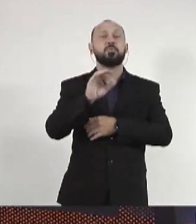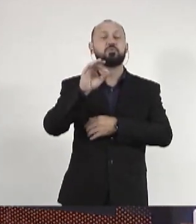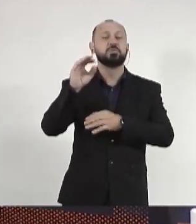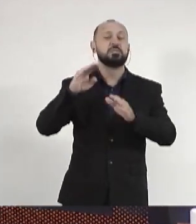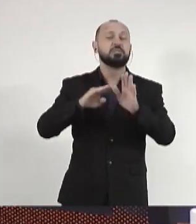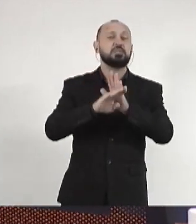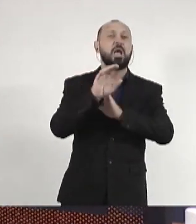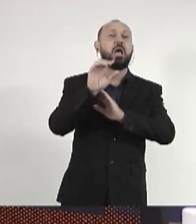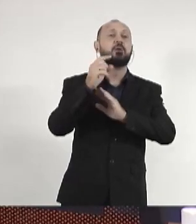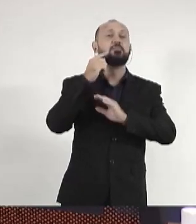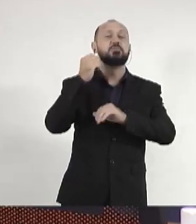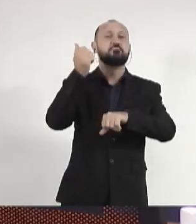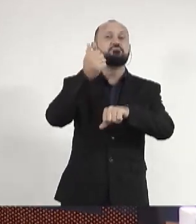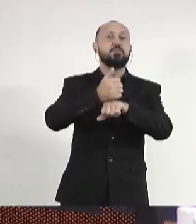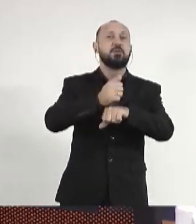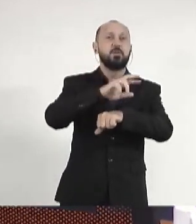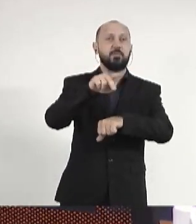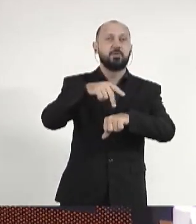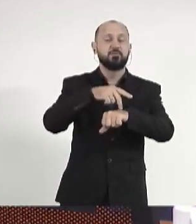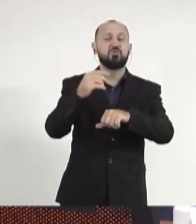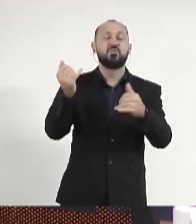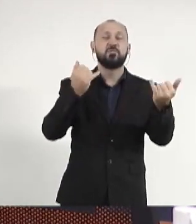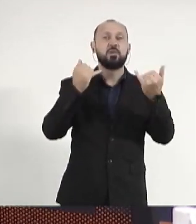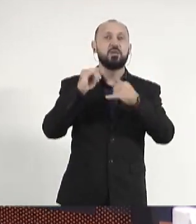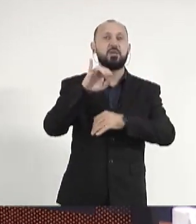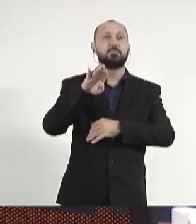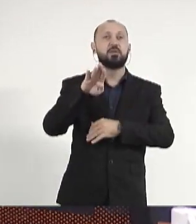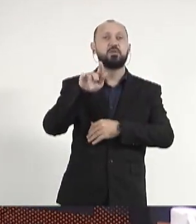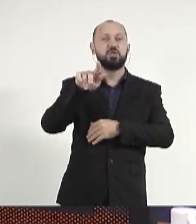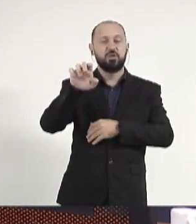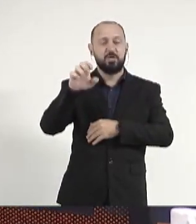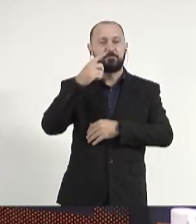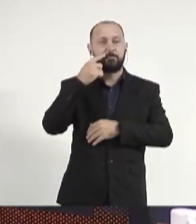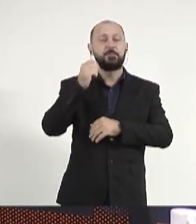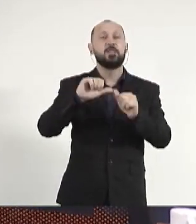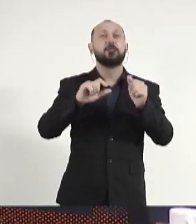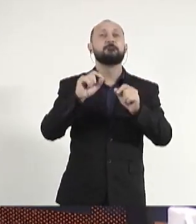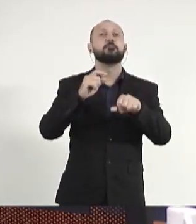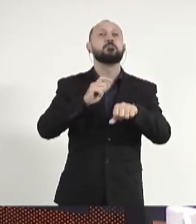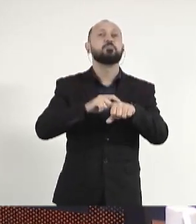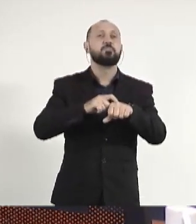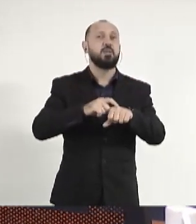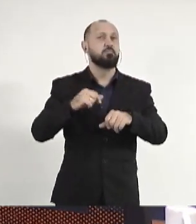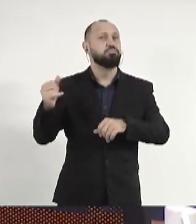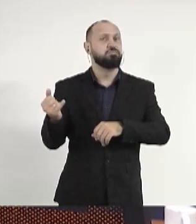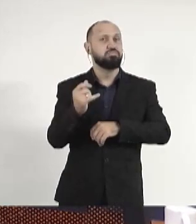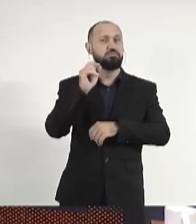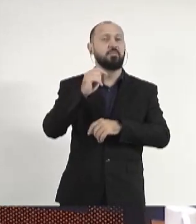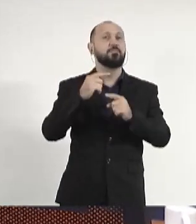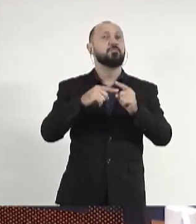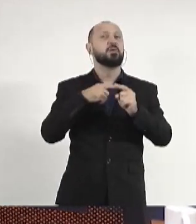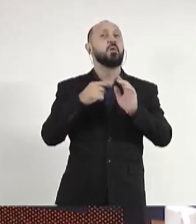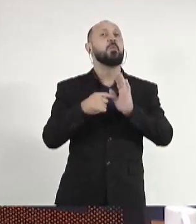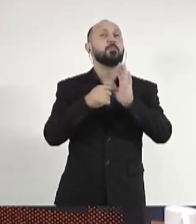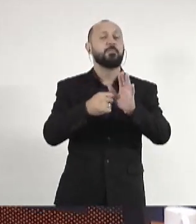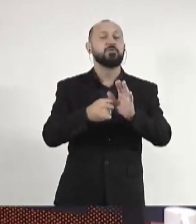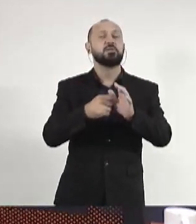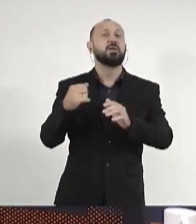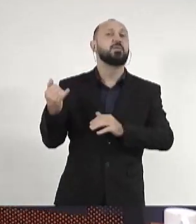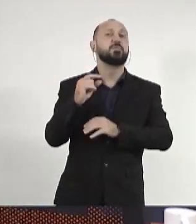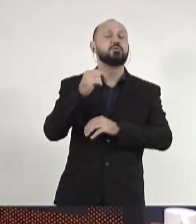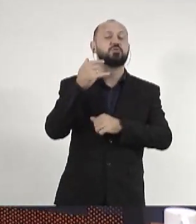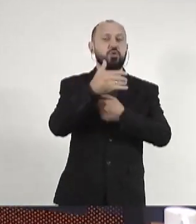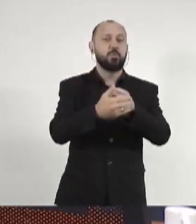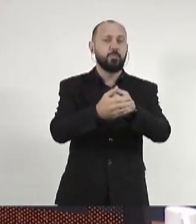921%, liderando o país segundo dados do IBGE. Essa medida chega em um momento crucial, reforçando a importância